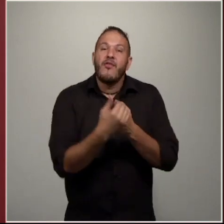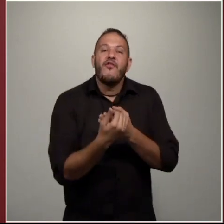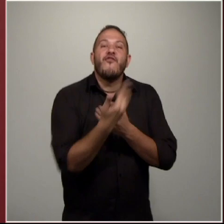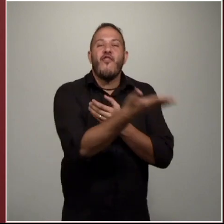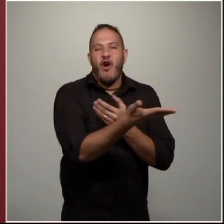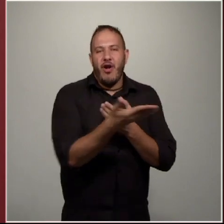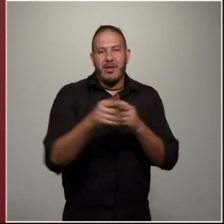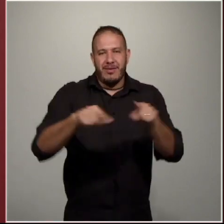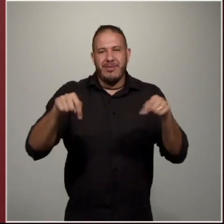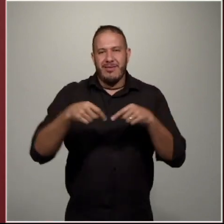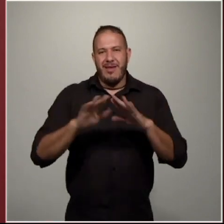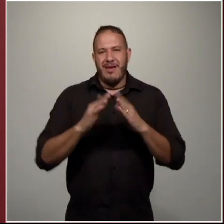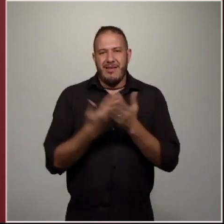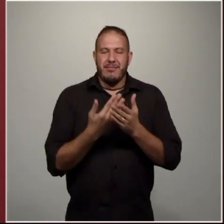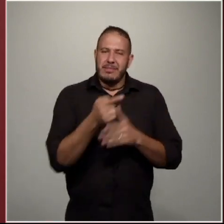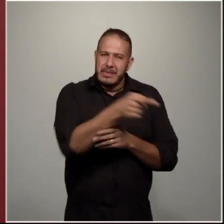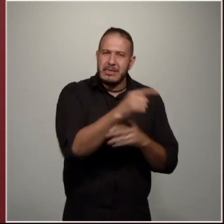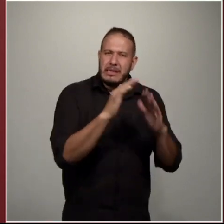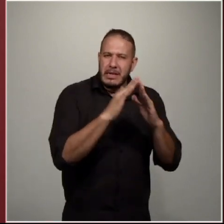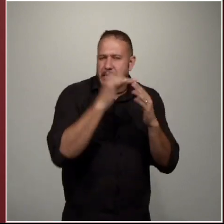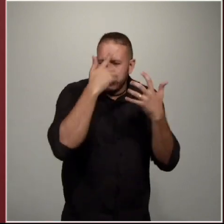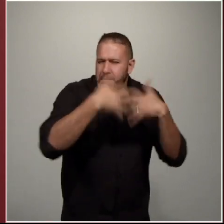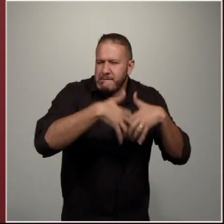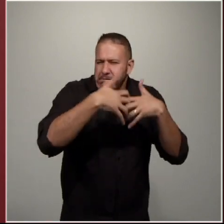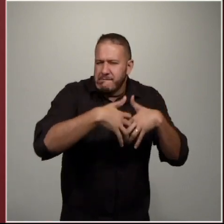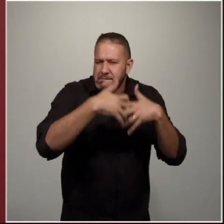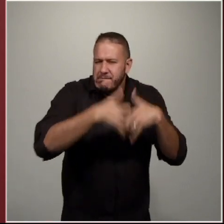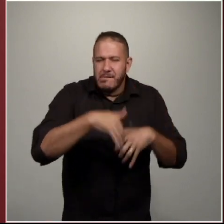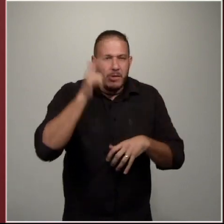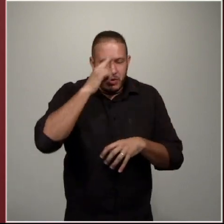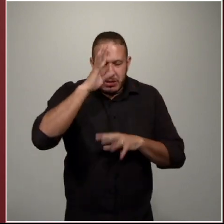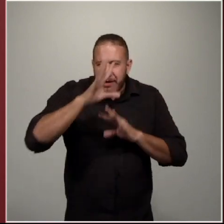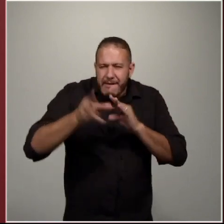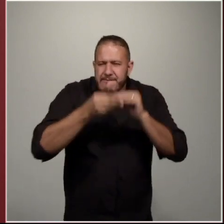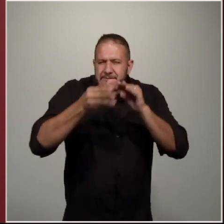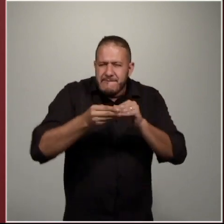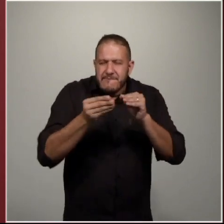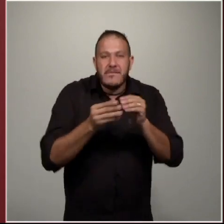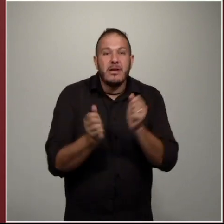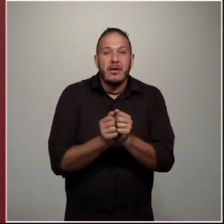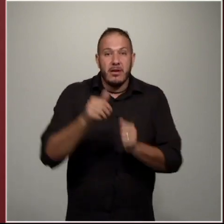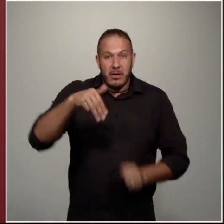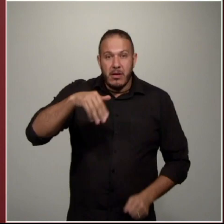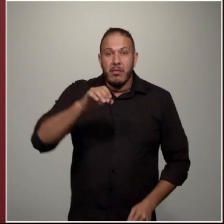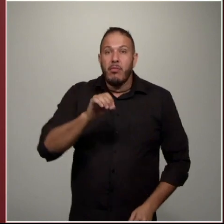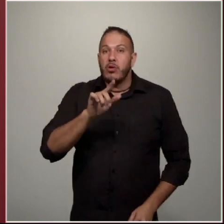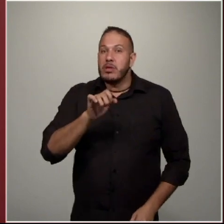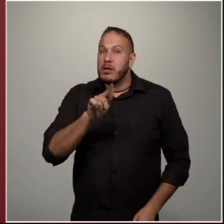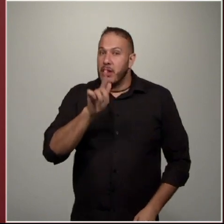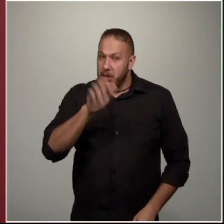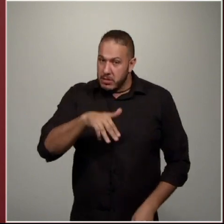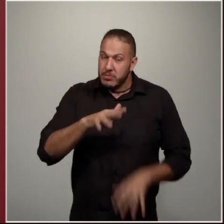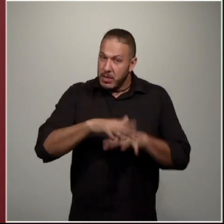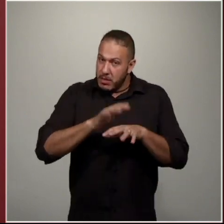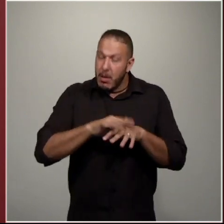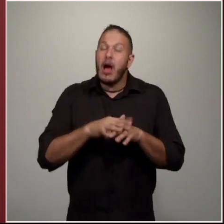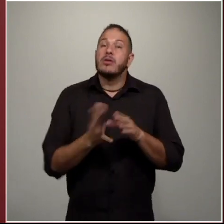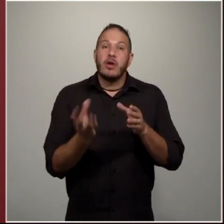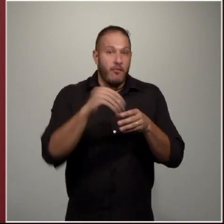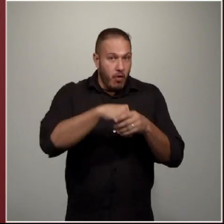da sala de aula pra ele poder é dar conta dessas atividades modelagem matemática eu acho que são atividades como envolvem pesquisa envolve uma